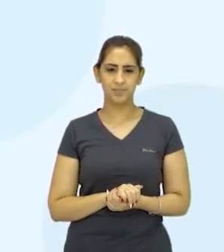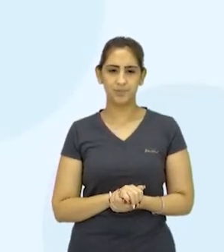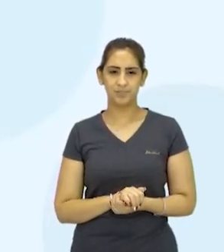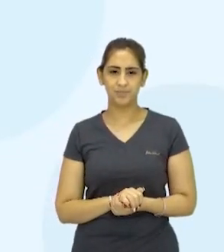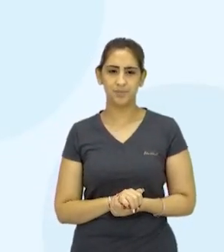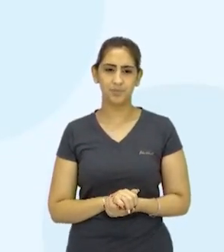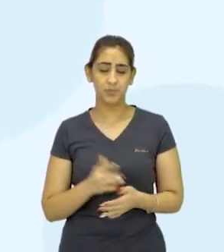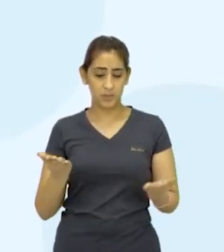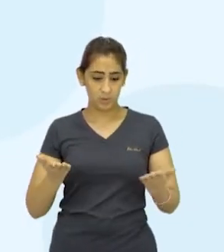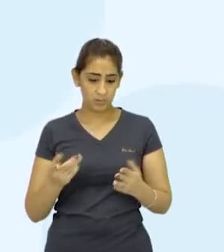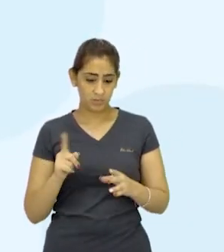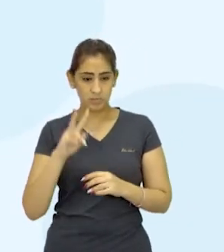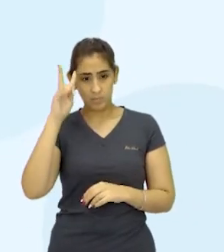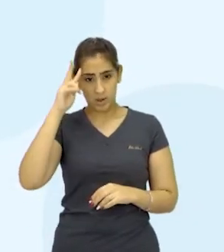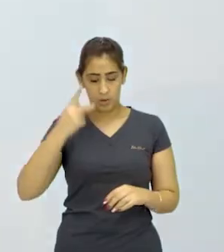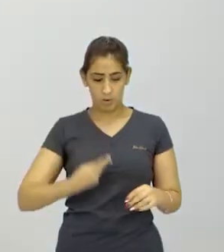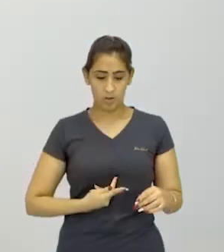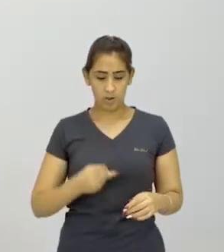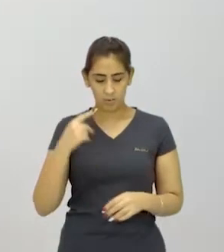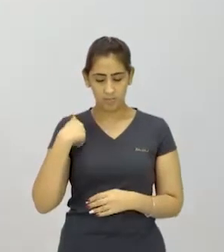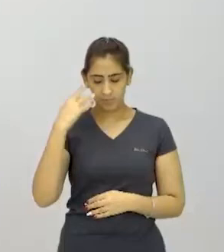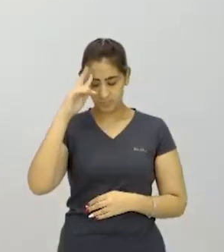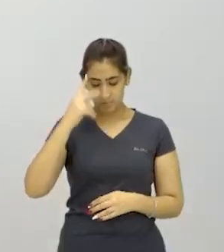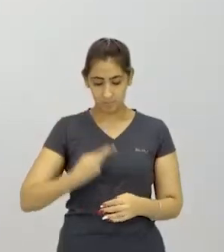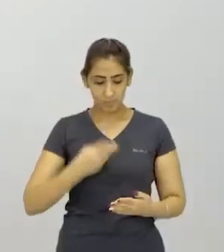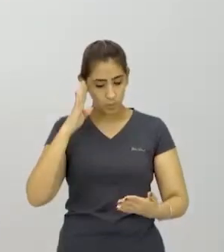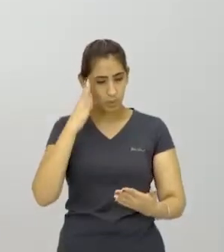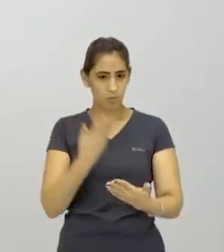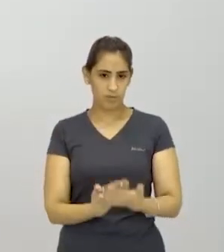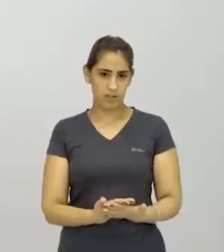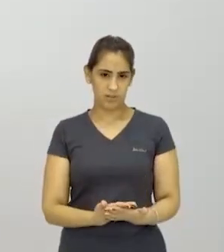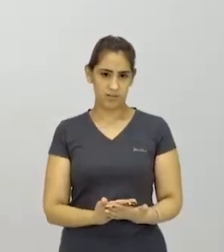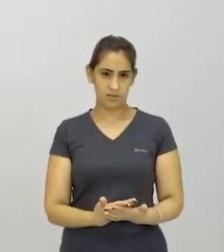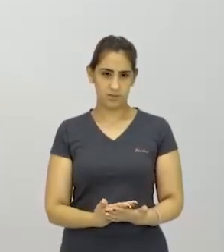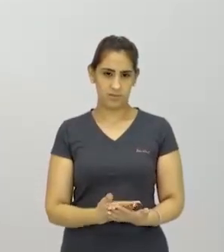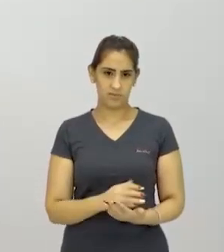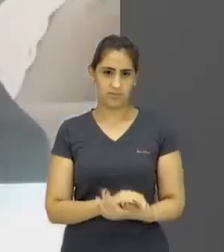a autoconfiança. Xavier, foi necessária a autoconfiança para chegar aí?